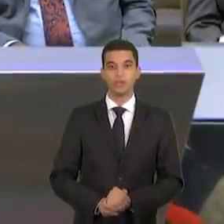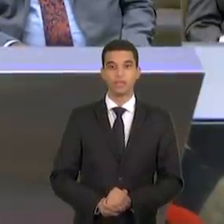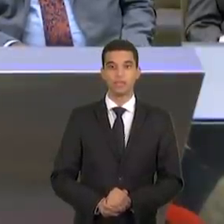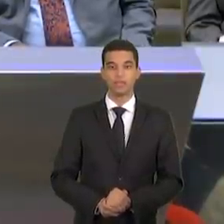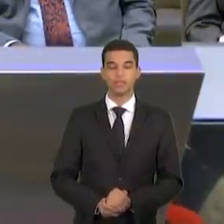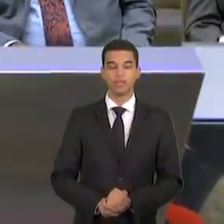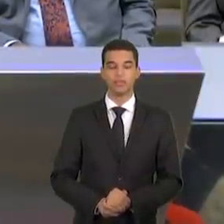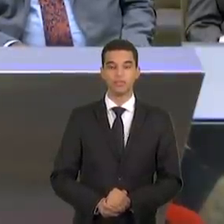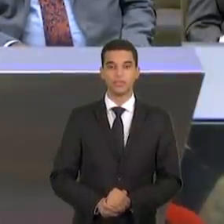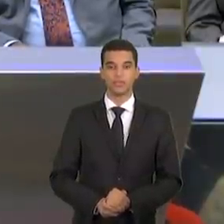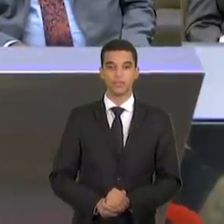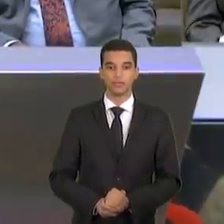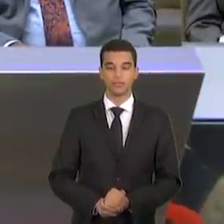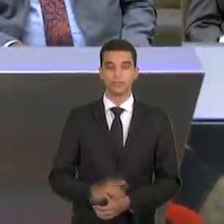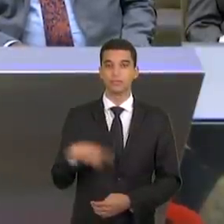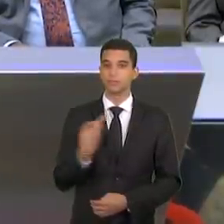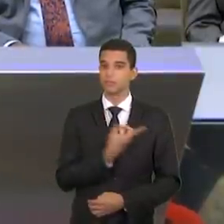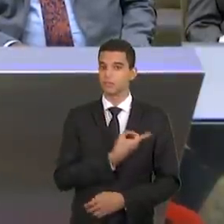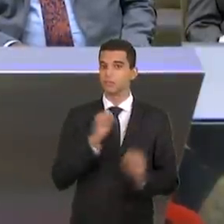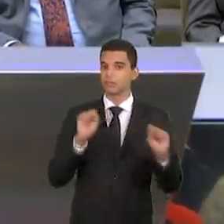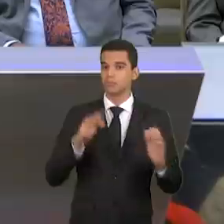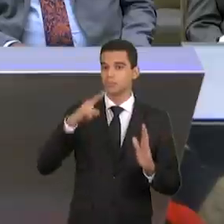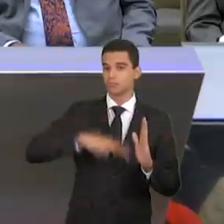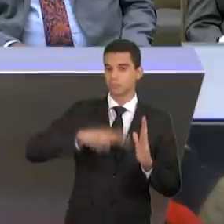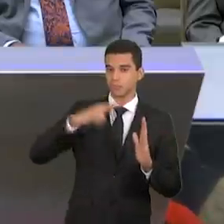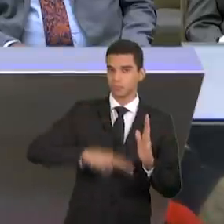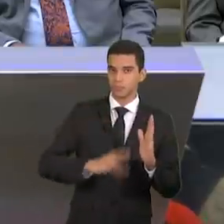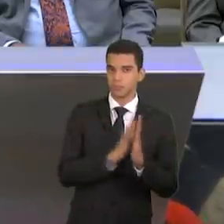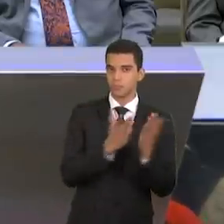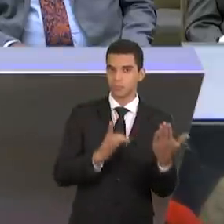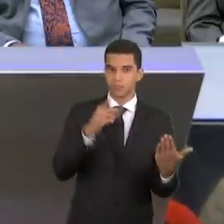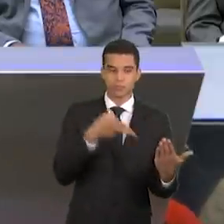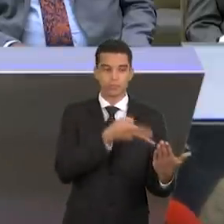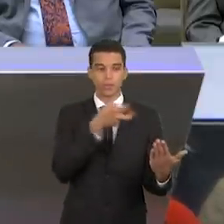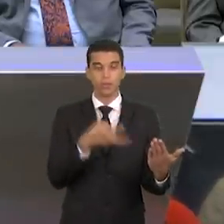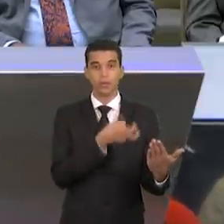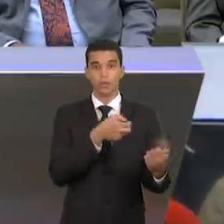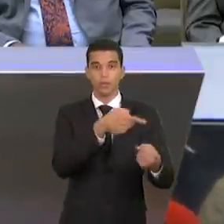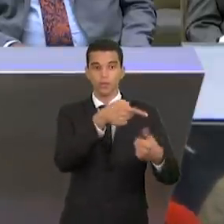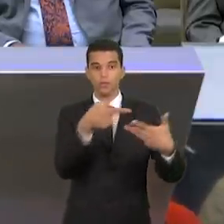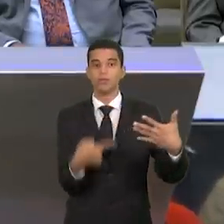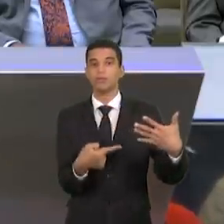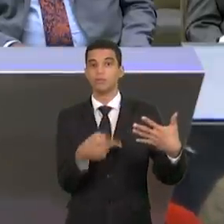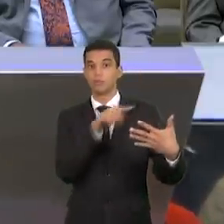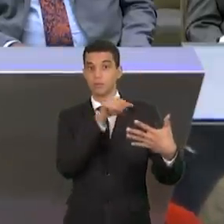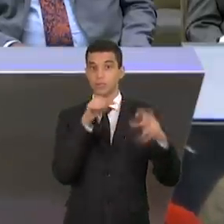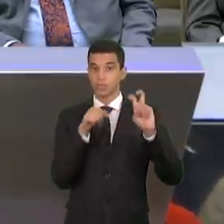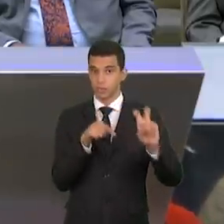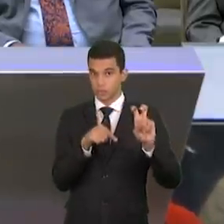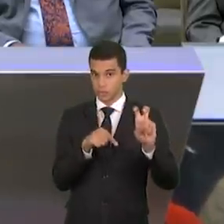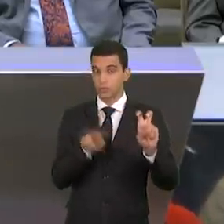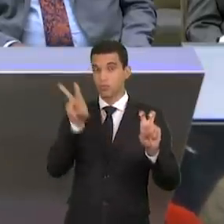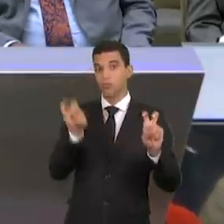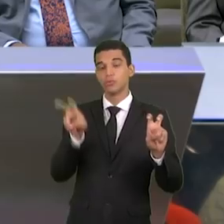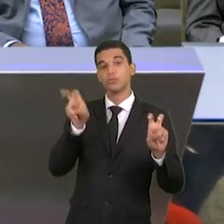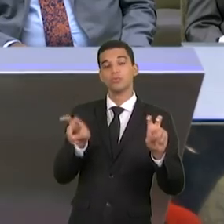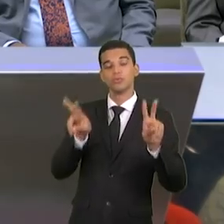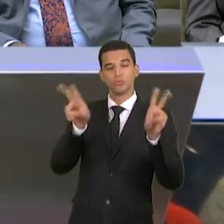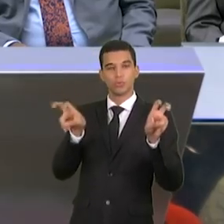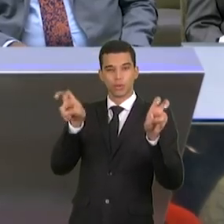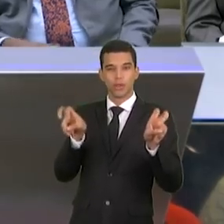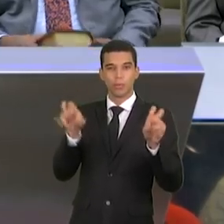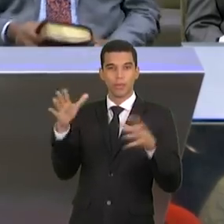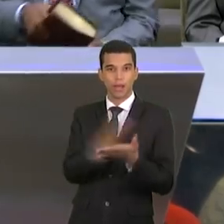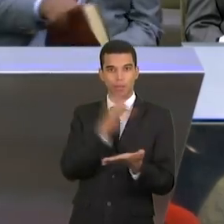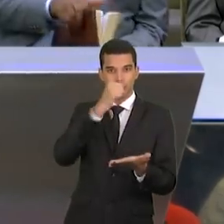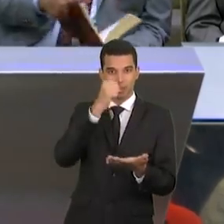lições, que são 5 advertências sobre o arrebatamento. Quantos estão com as